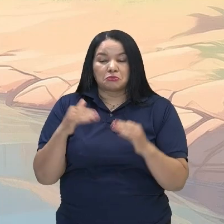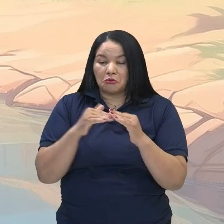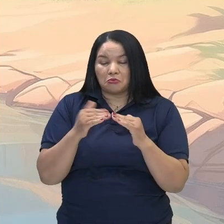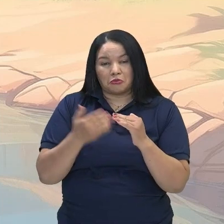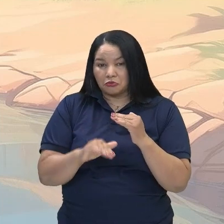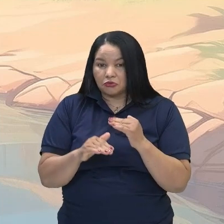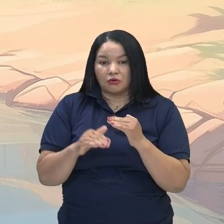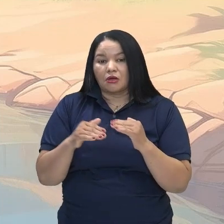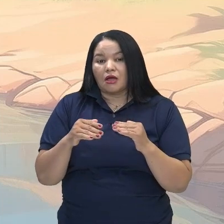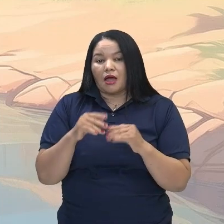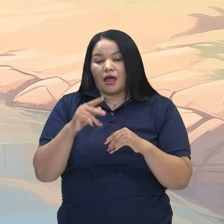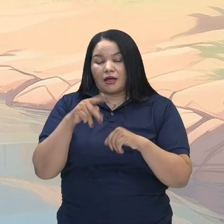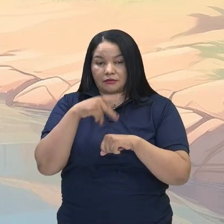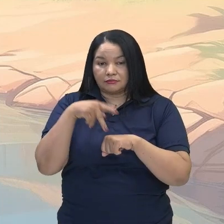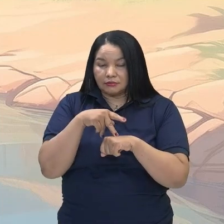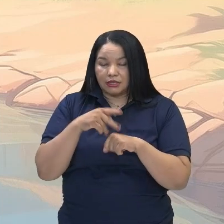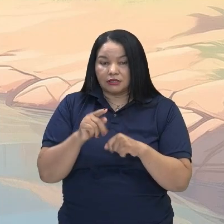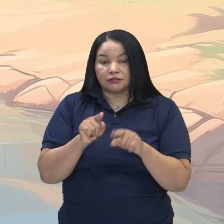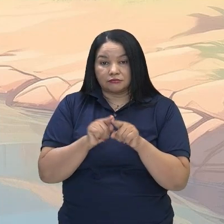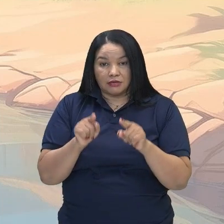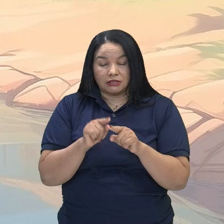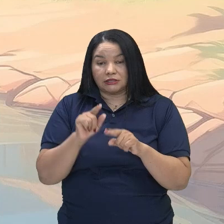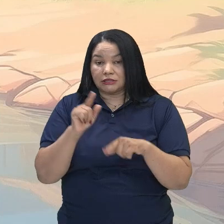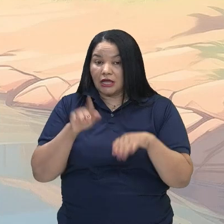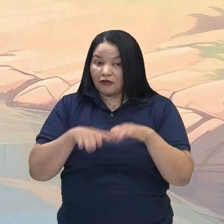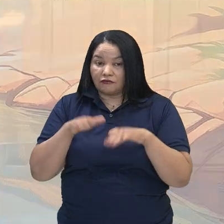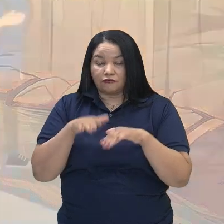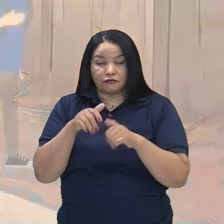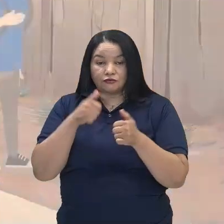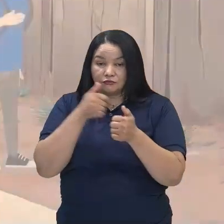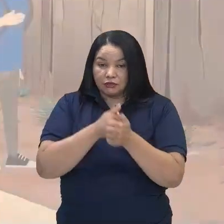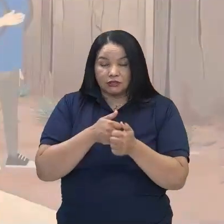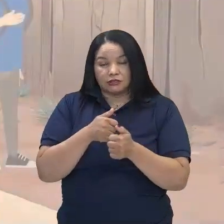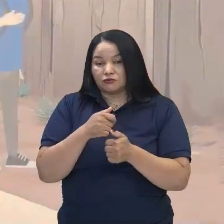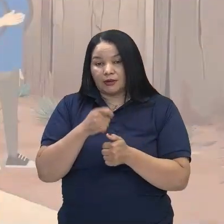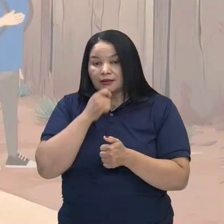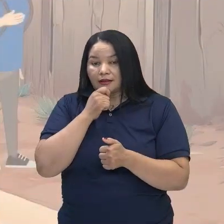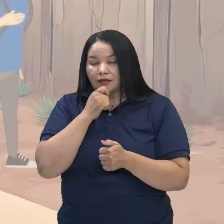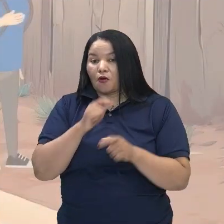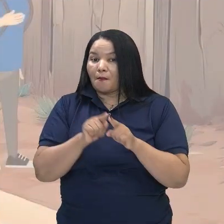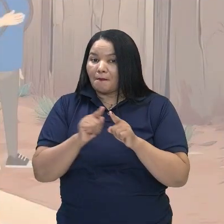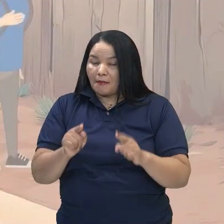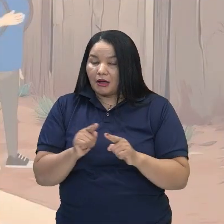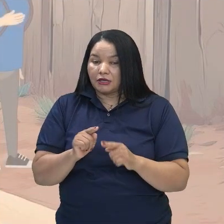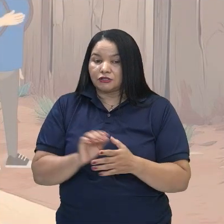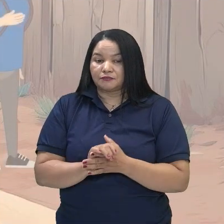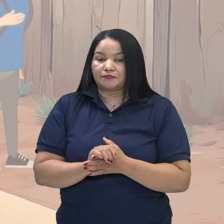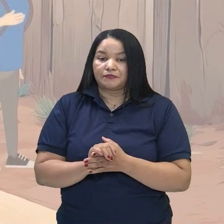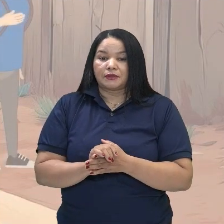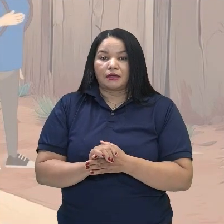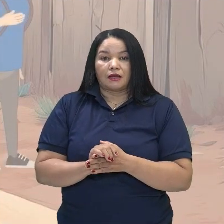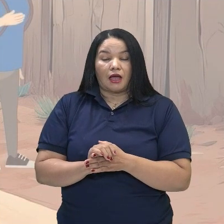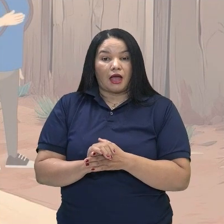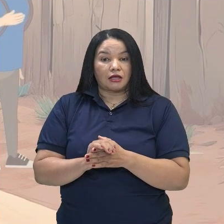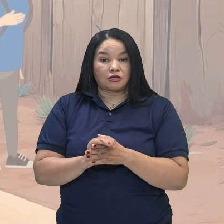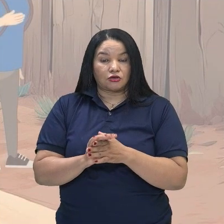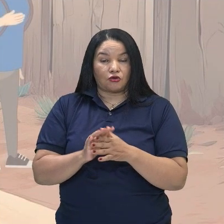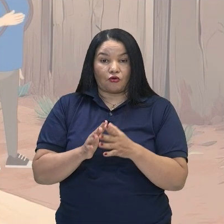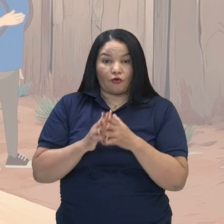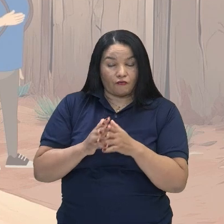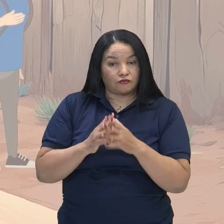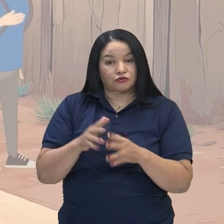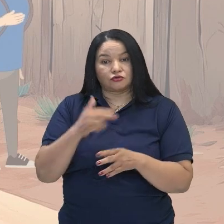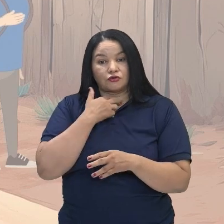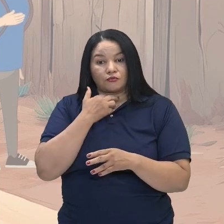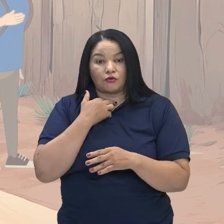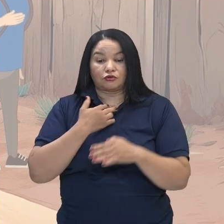do seu país, mesmo sem ser perseguido por isso. Mas atenção! A gente não pode confundir os imigrantes com